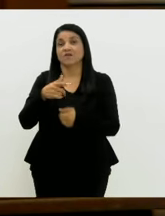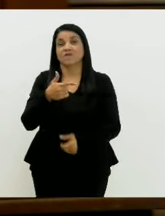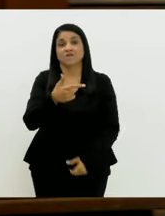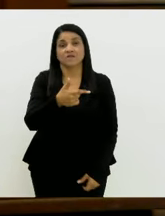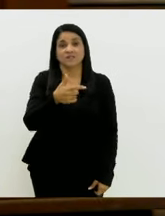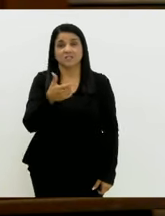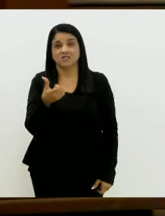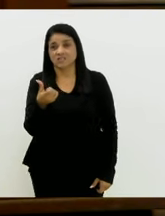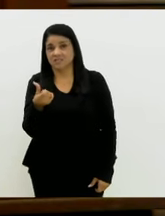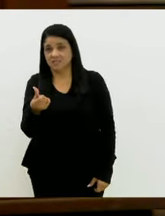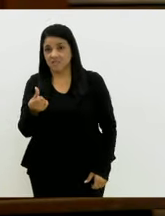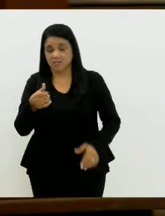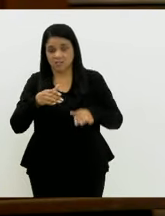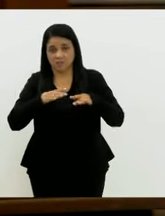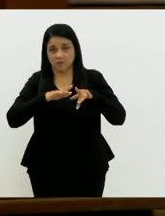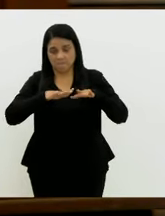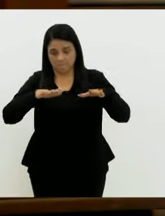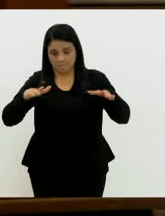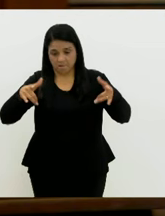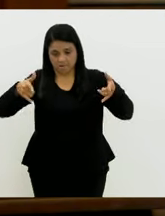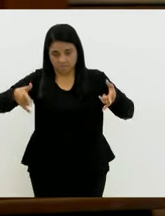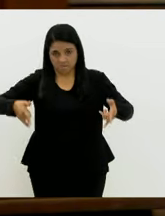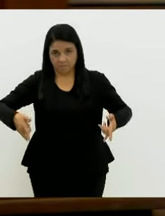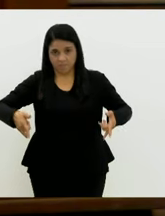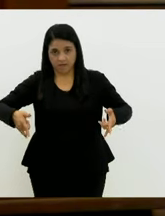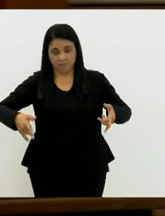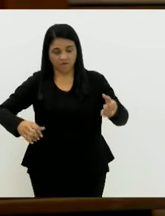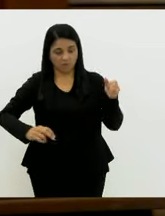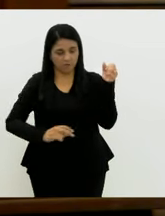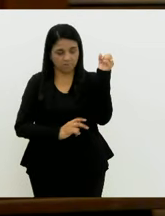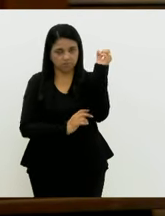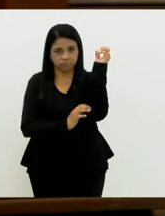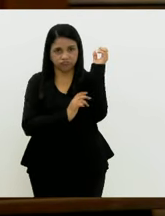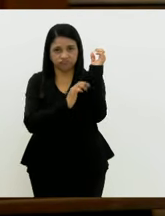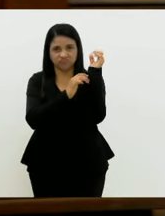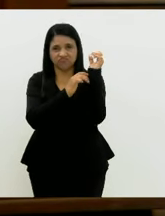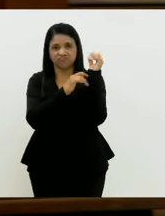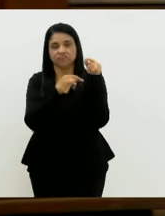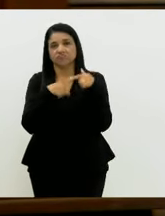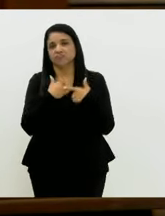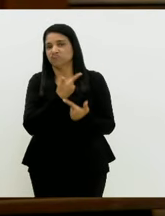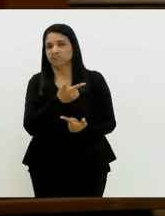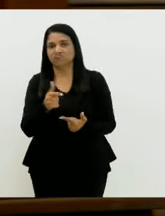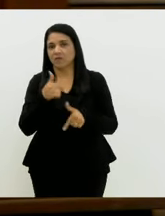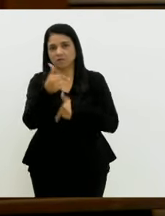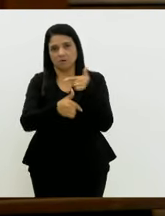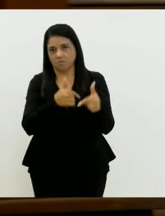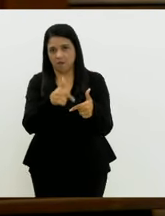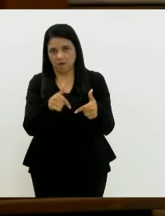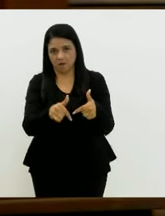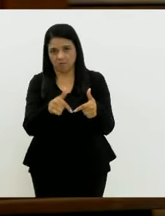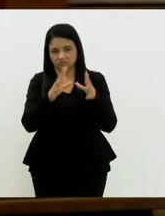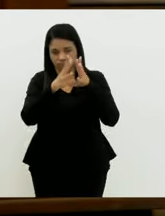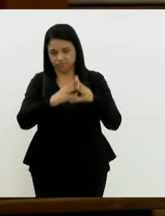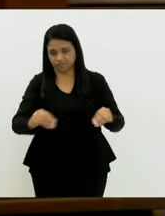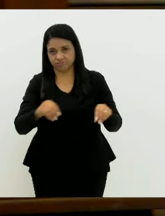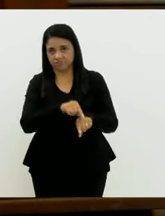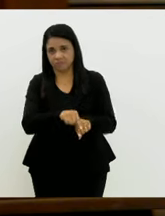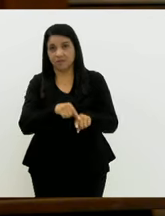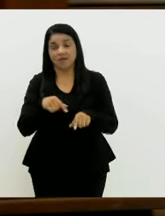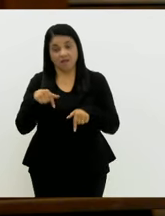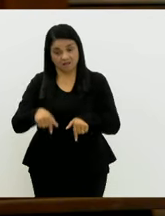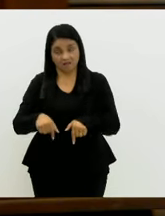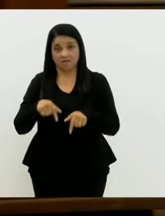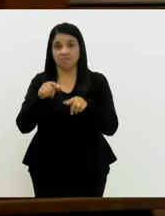26 plataformas obsoletas. E esta casa também teve um protagonismo fundamental,